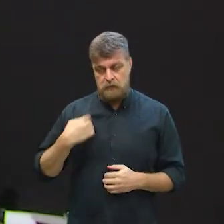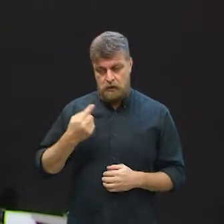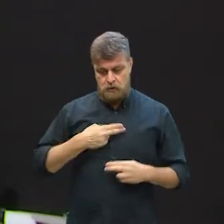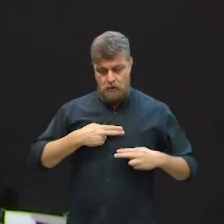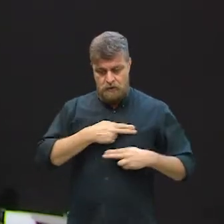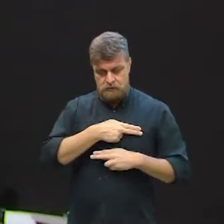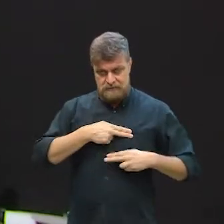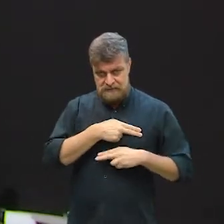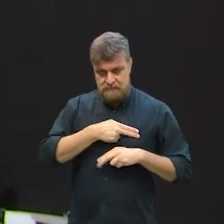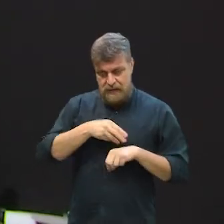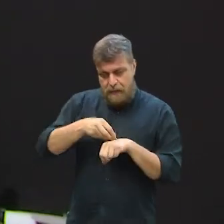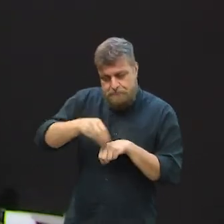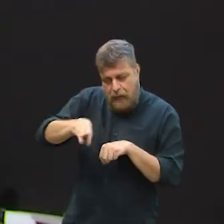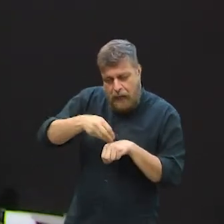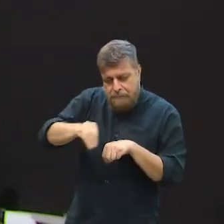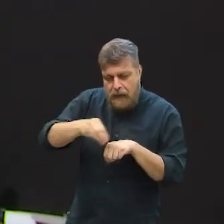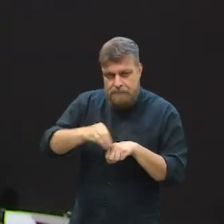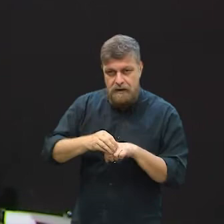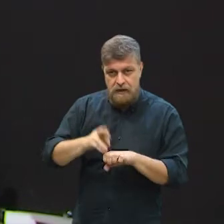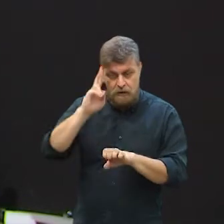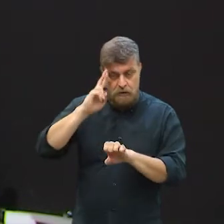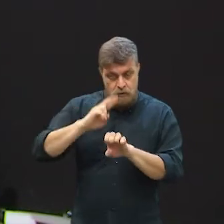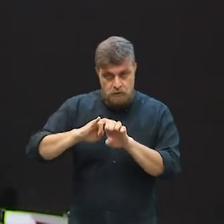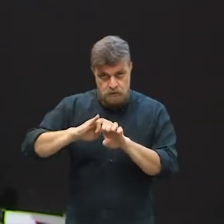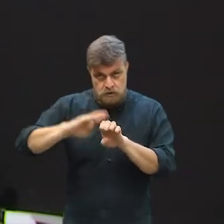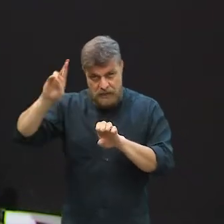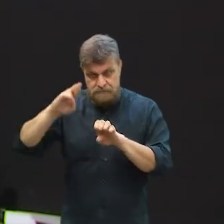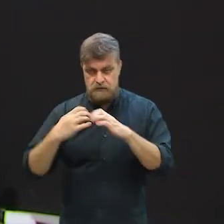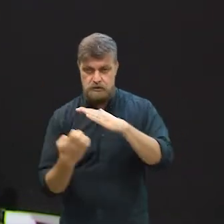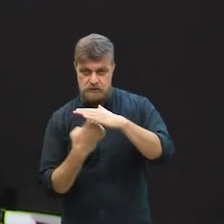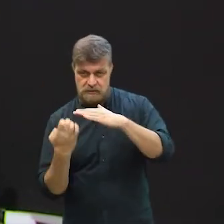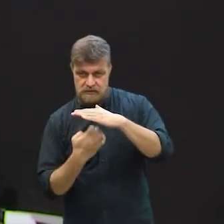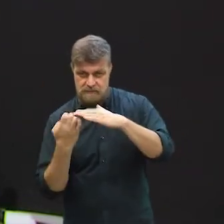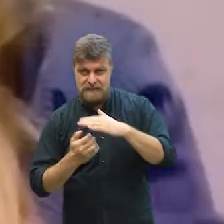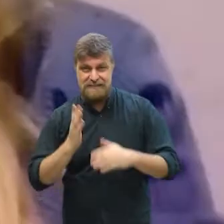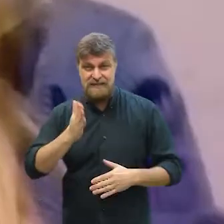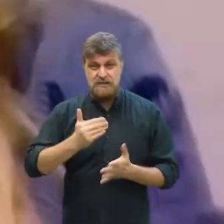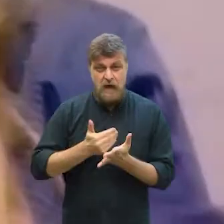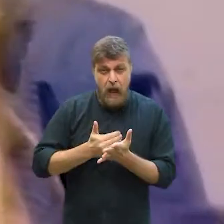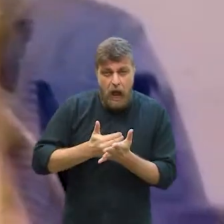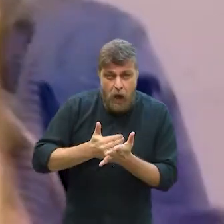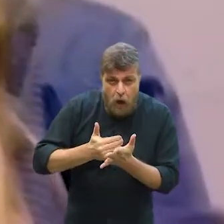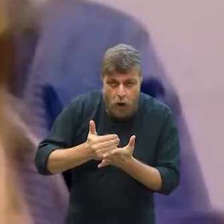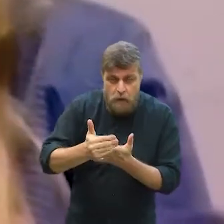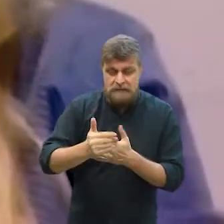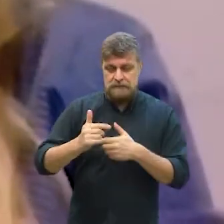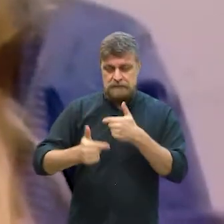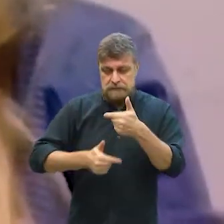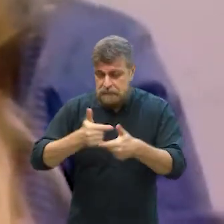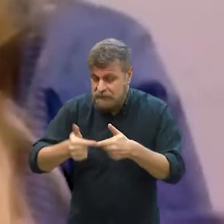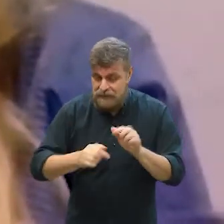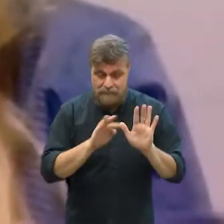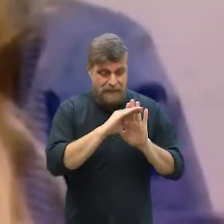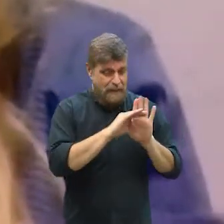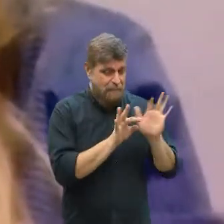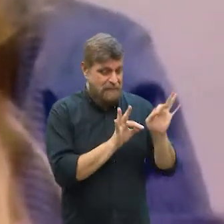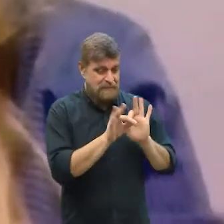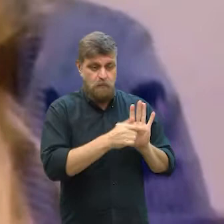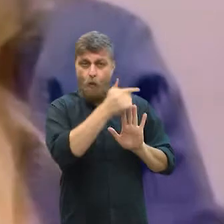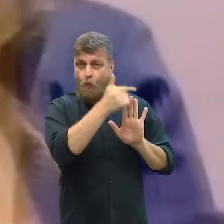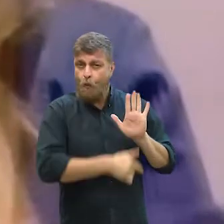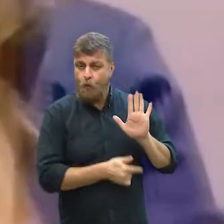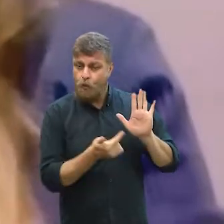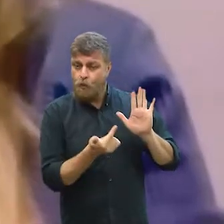nossa sugestão para os empresários que estão aí, né, trocando o pneu com o carro andando, né, que já começaram o seu empreendimento sem fazer o